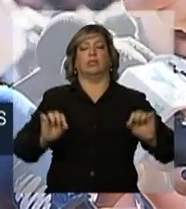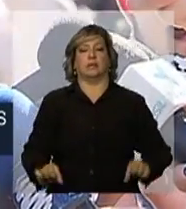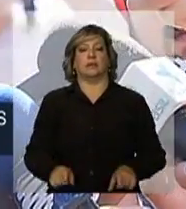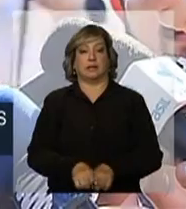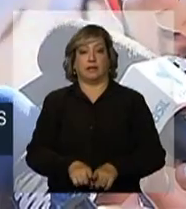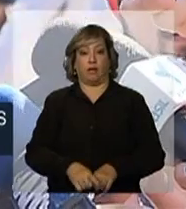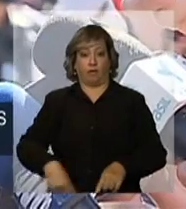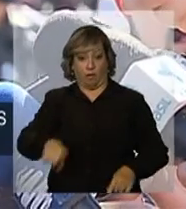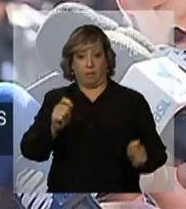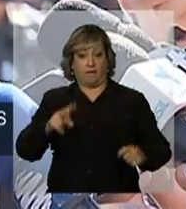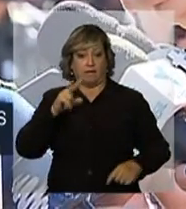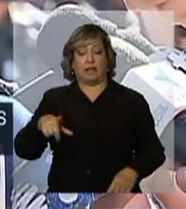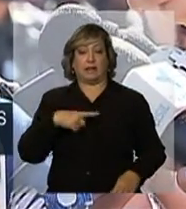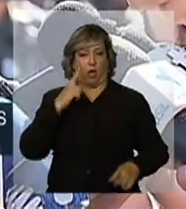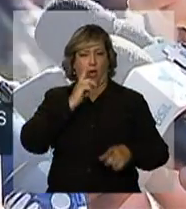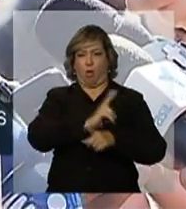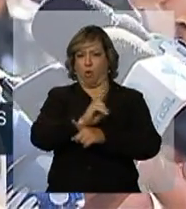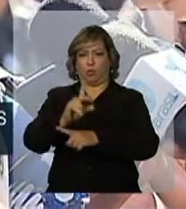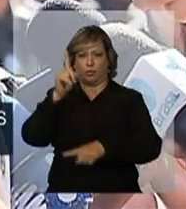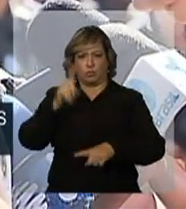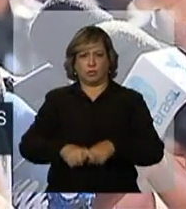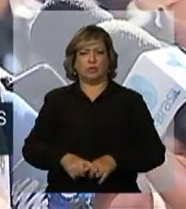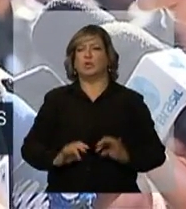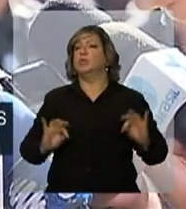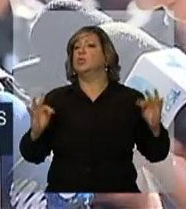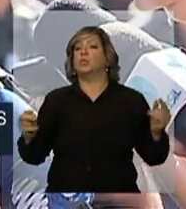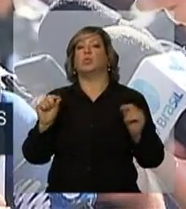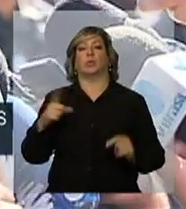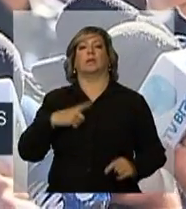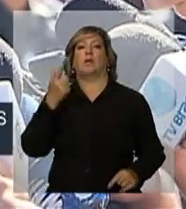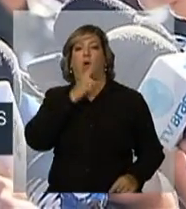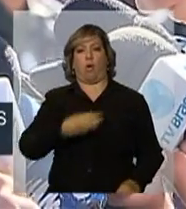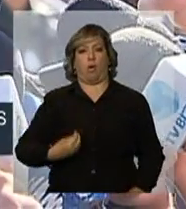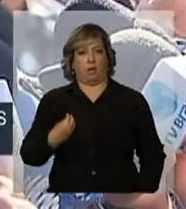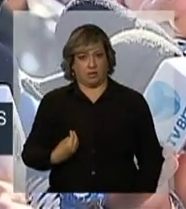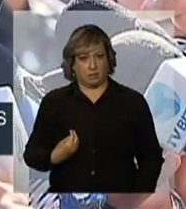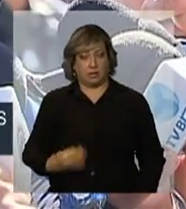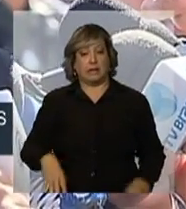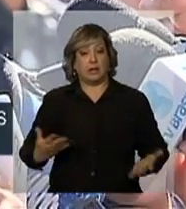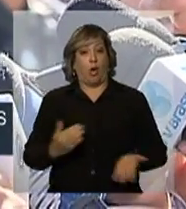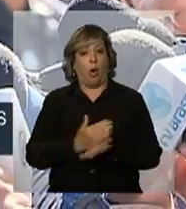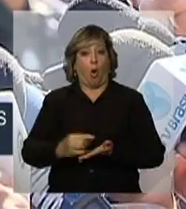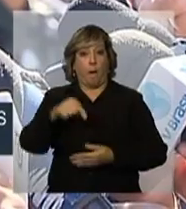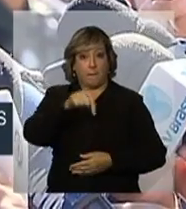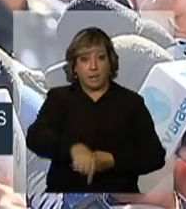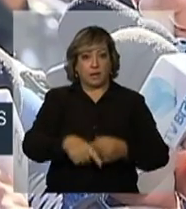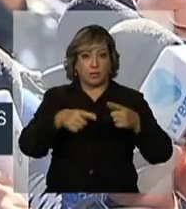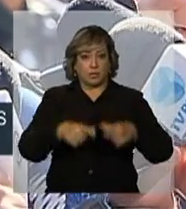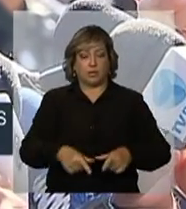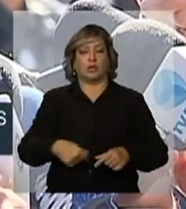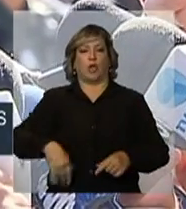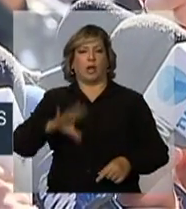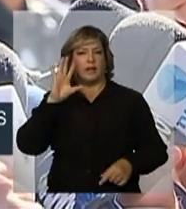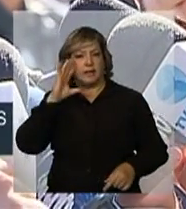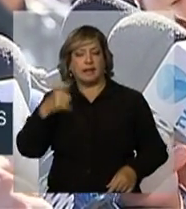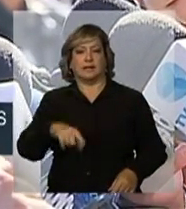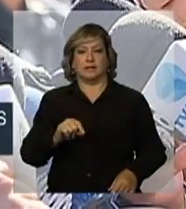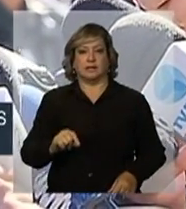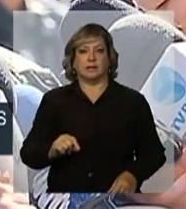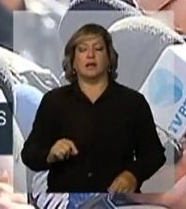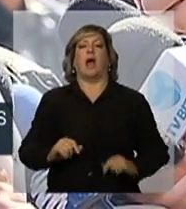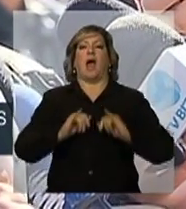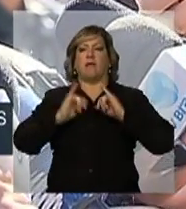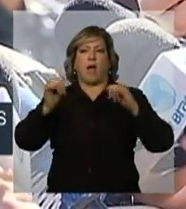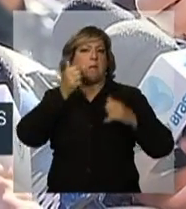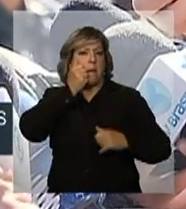pouco, o controle total, o monitoramento de tudo que está acontecendo. Então, a partir dali, nós decidimos e